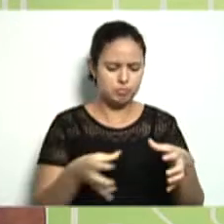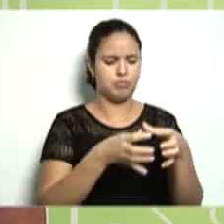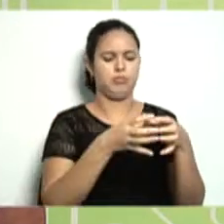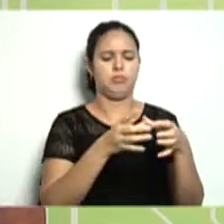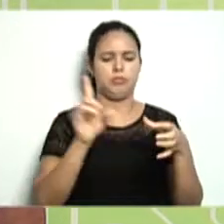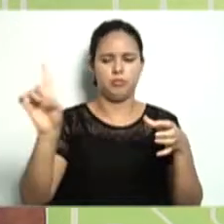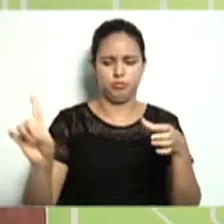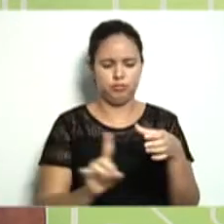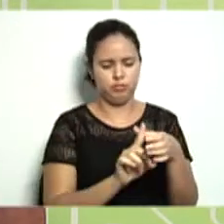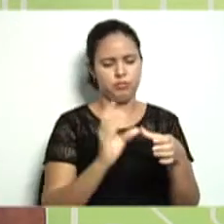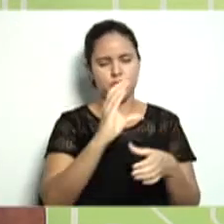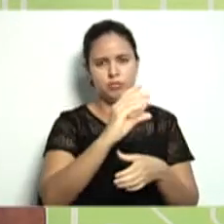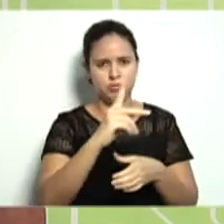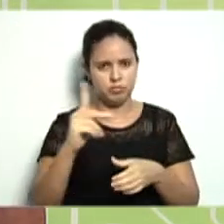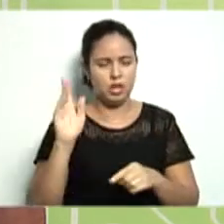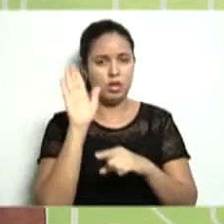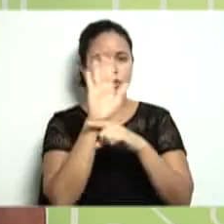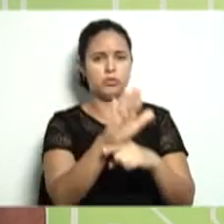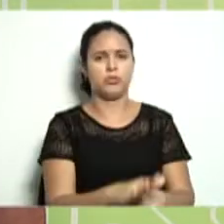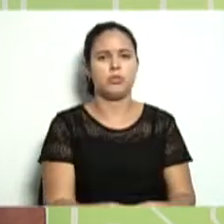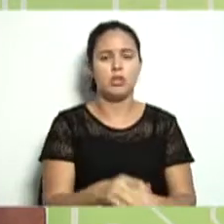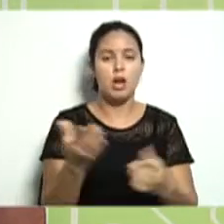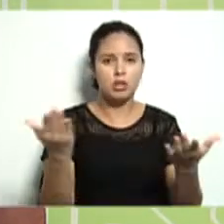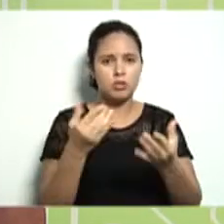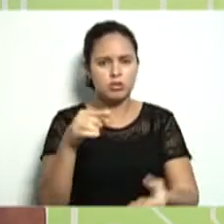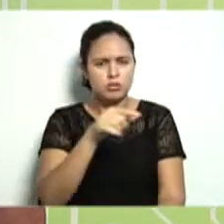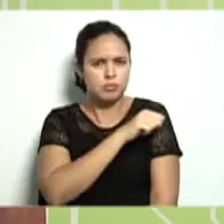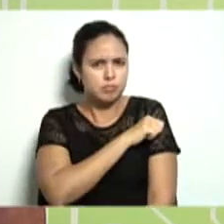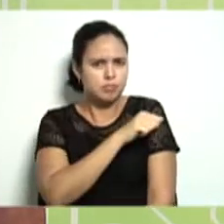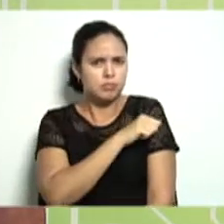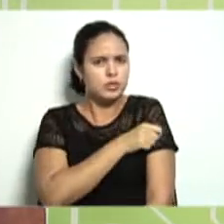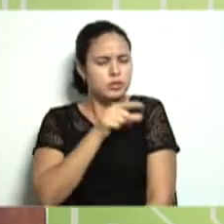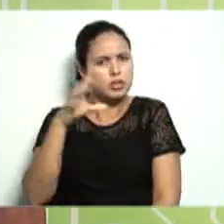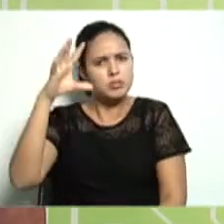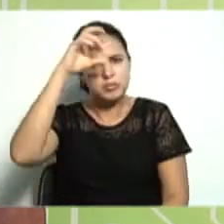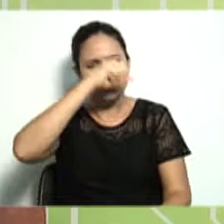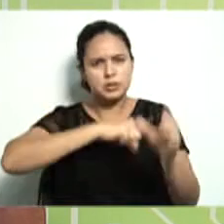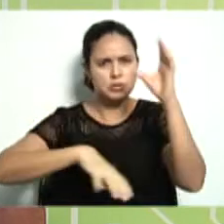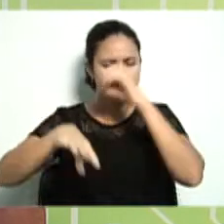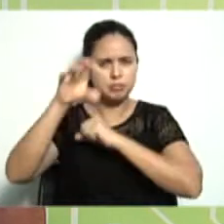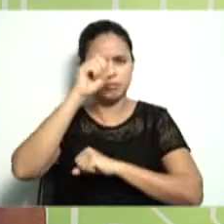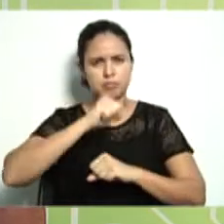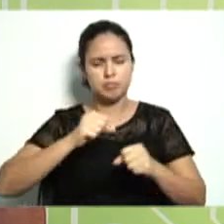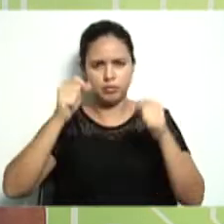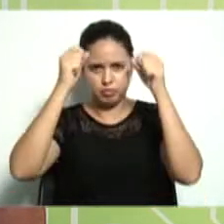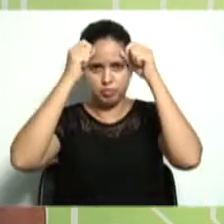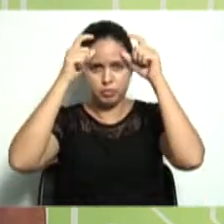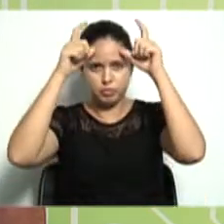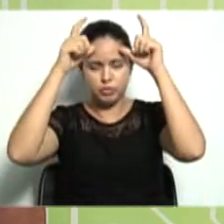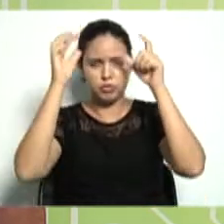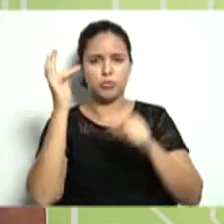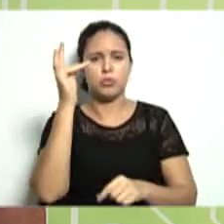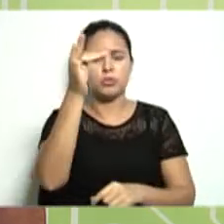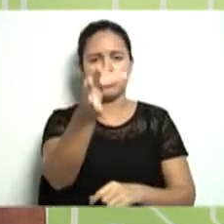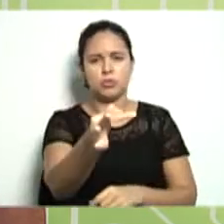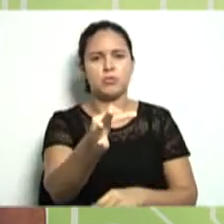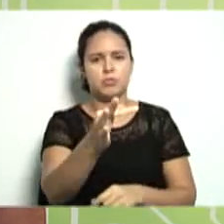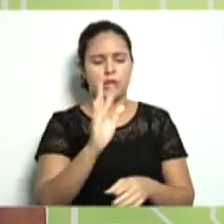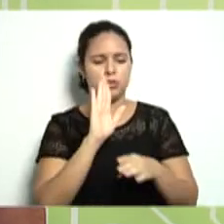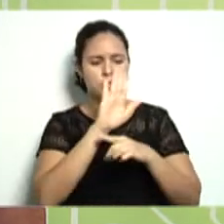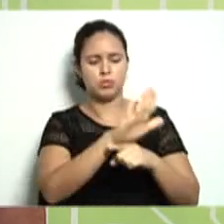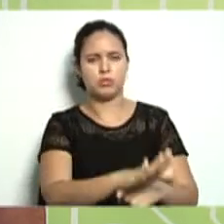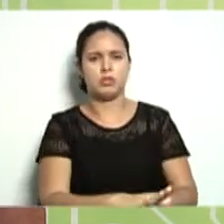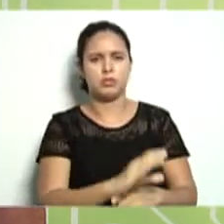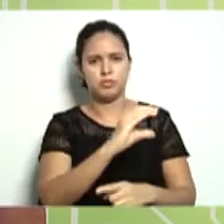conhecimento prévio que está gerando aí em vocês uma bagagem que vai ser muito útil nas